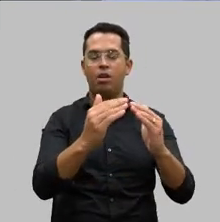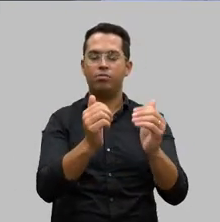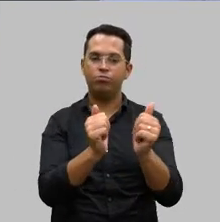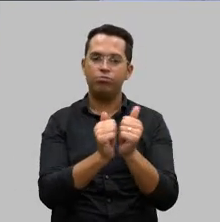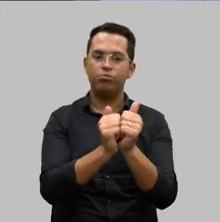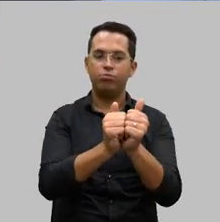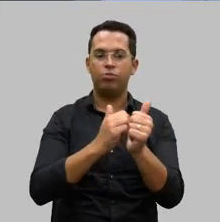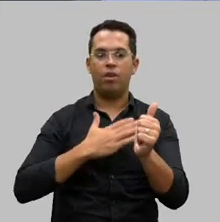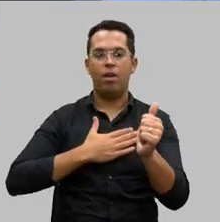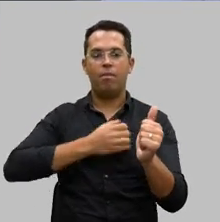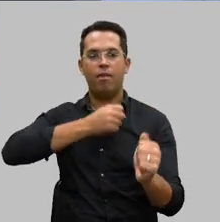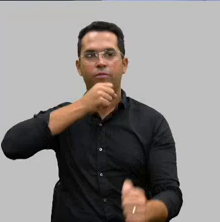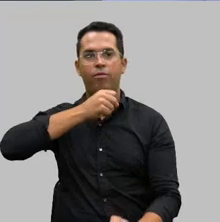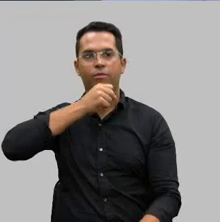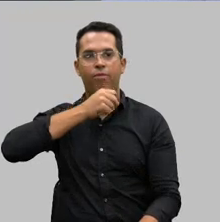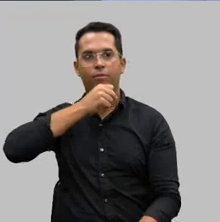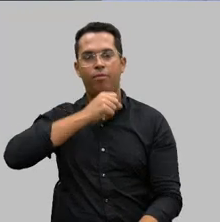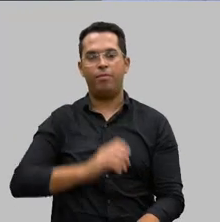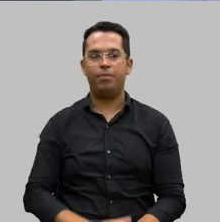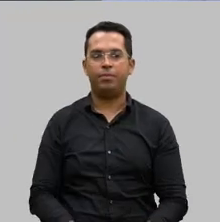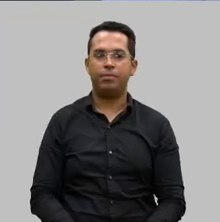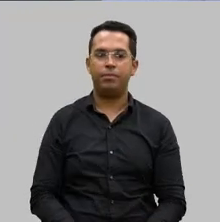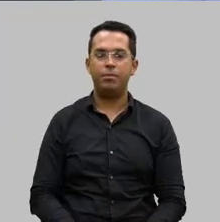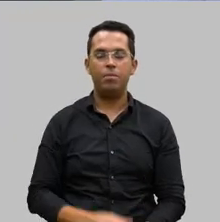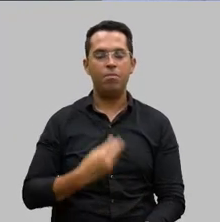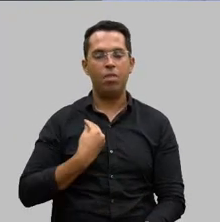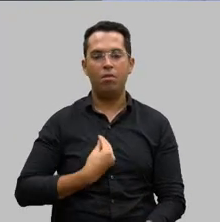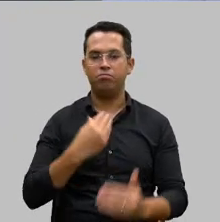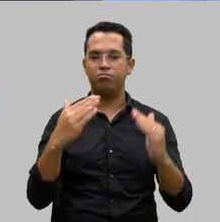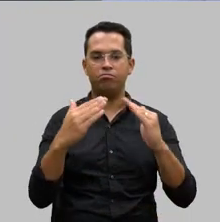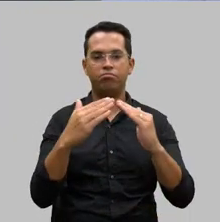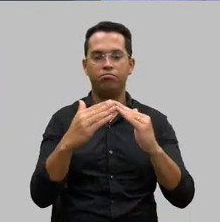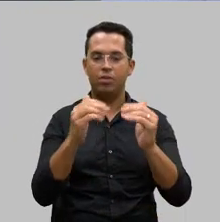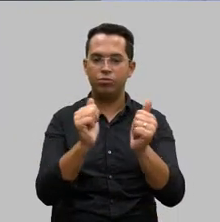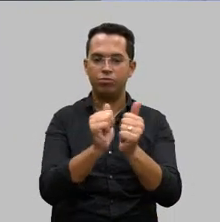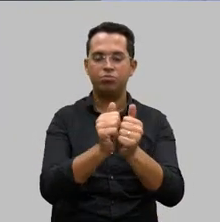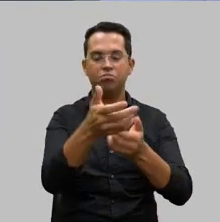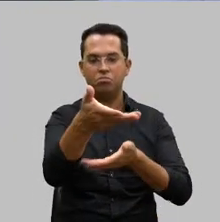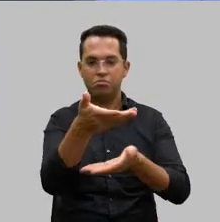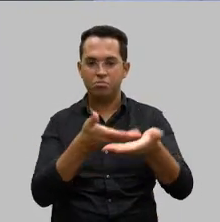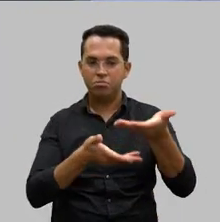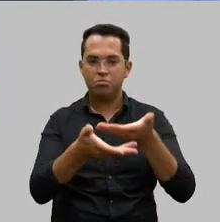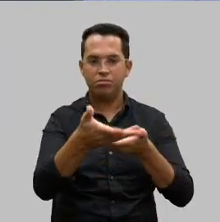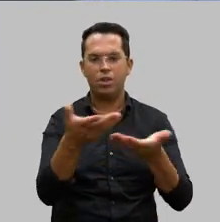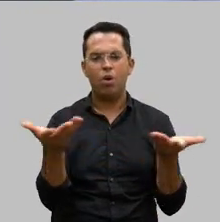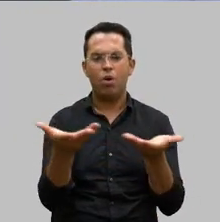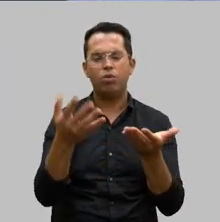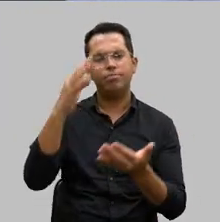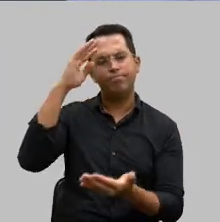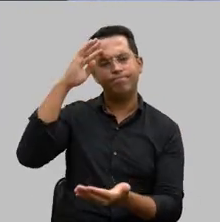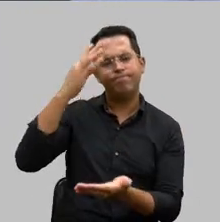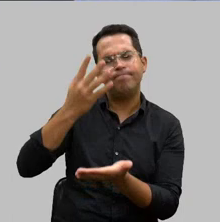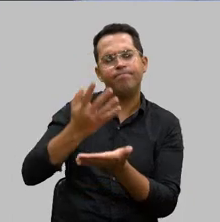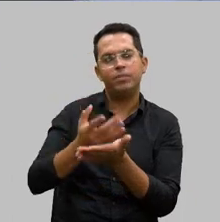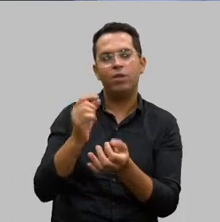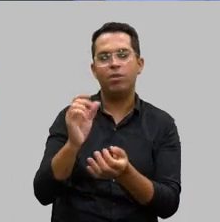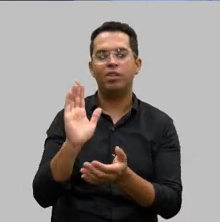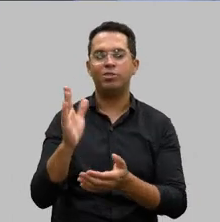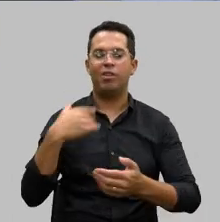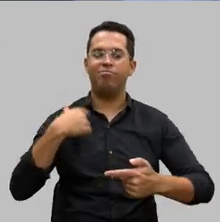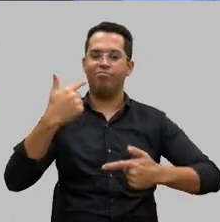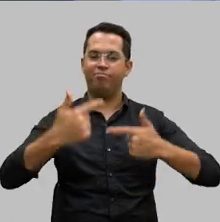e os últimos nove foram convivendo dentro da casa e quando a gente olha pro benefício é obviamente que nós tivemos a política dos